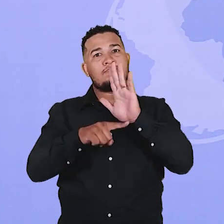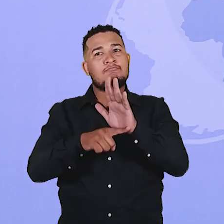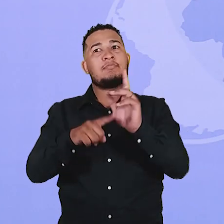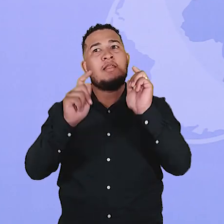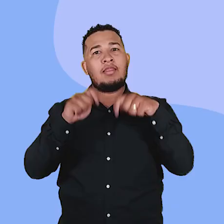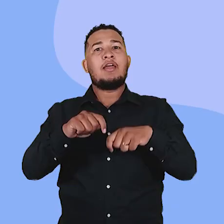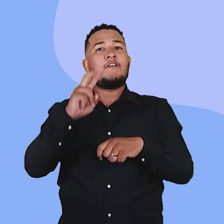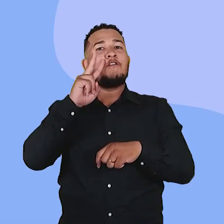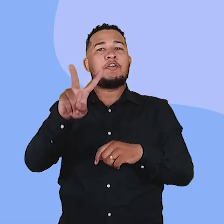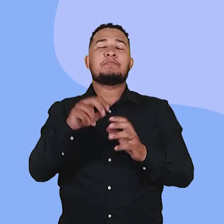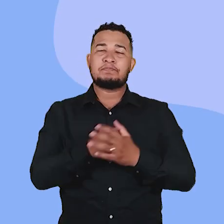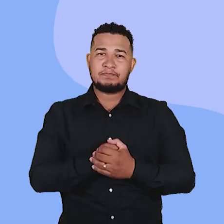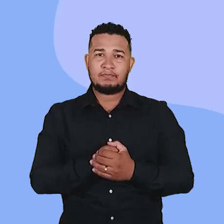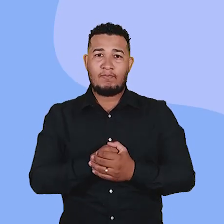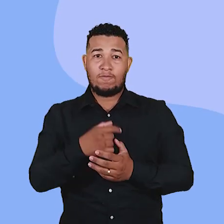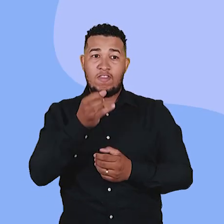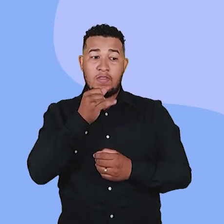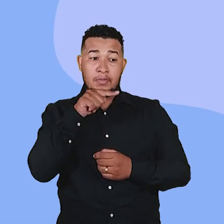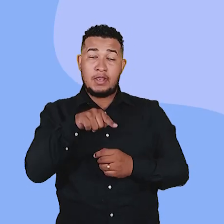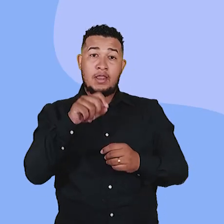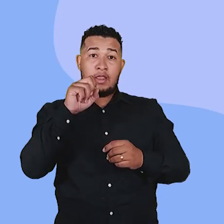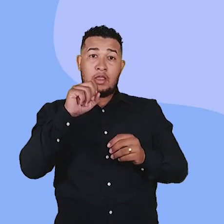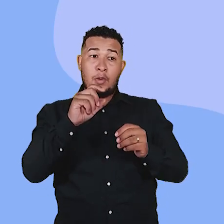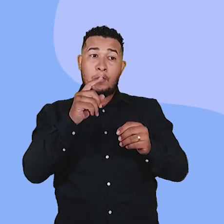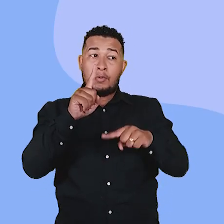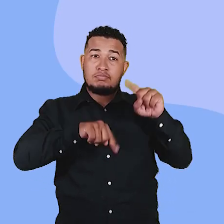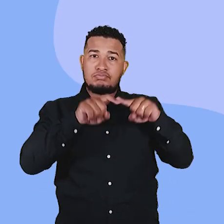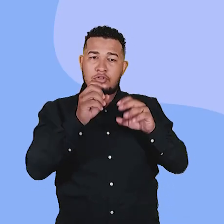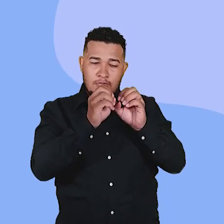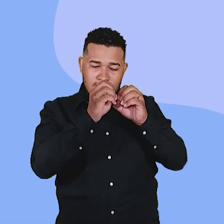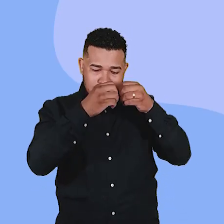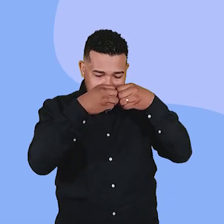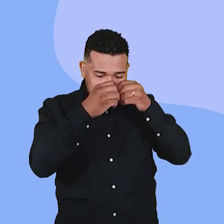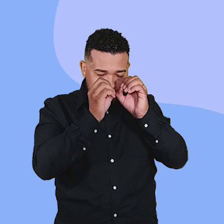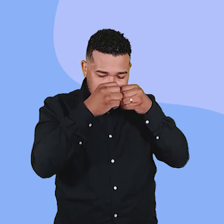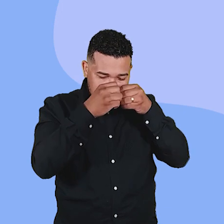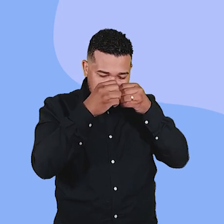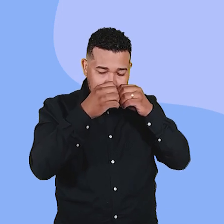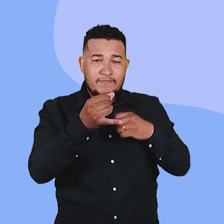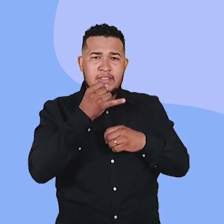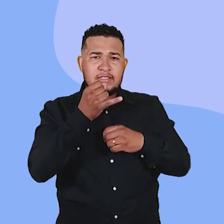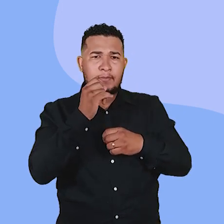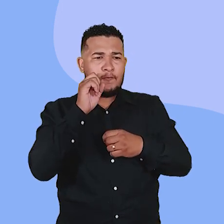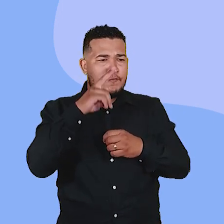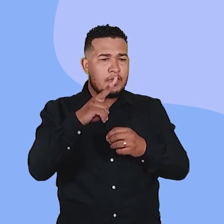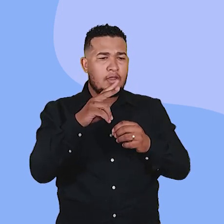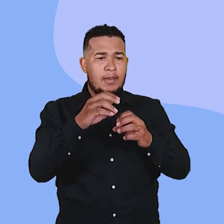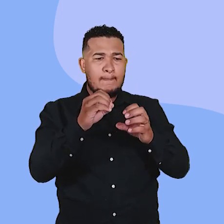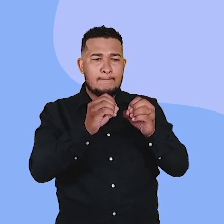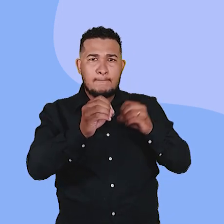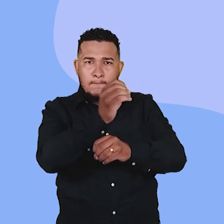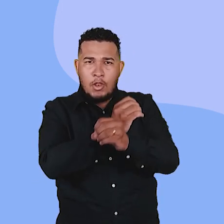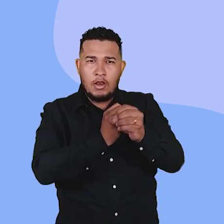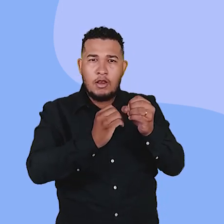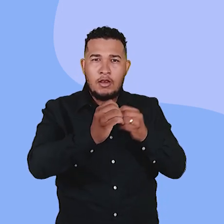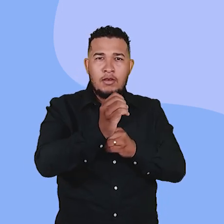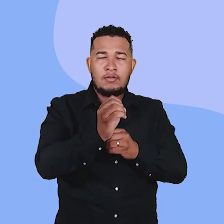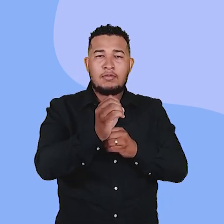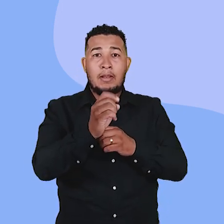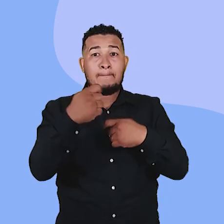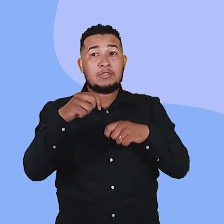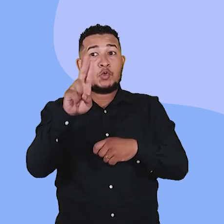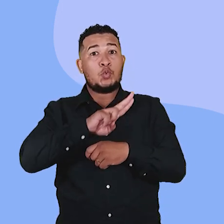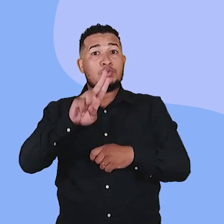Então, por exemplo, aqui eu coloquei um microscópio. Para que eu consiga visualizar, por exemplo, moléculas, eu